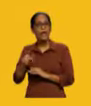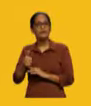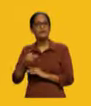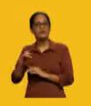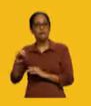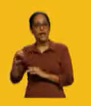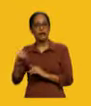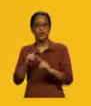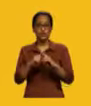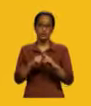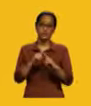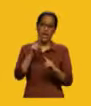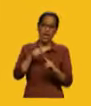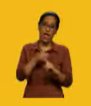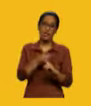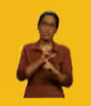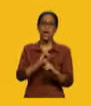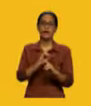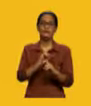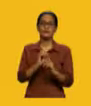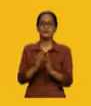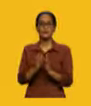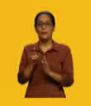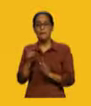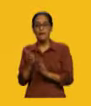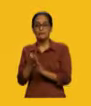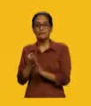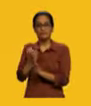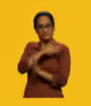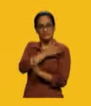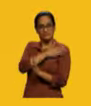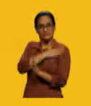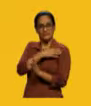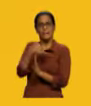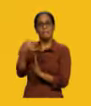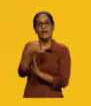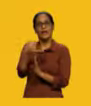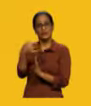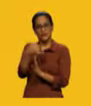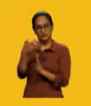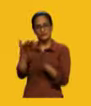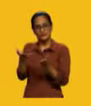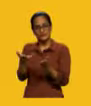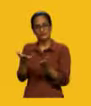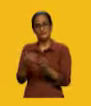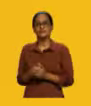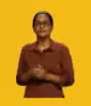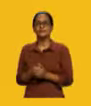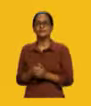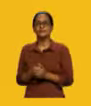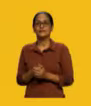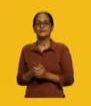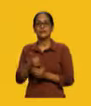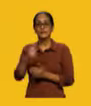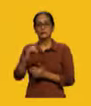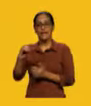X vale 10. Se está à esquerda, eu vou subtrair 100 menos